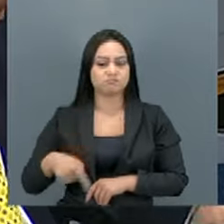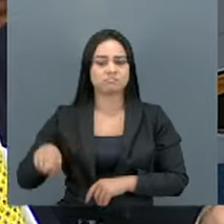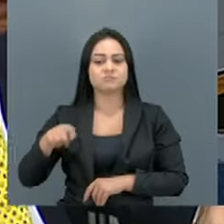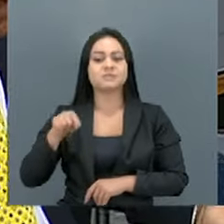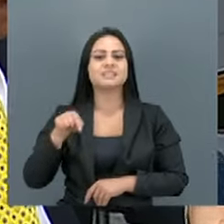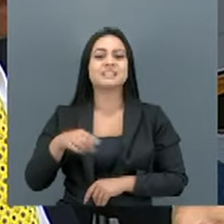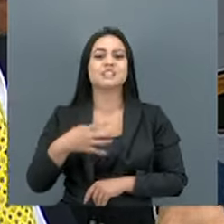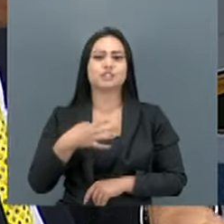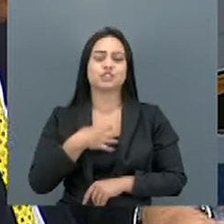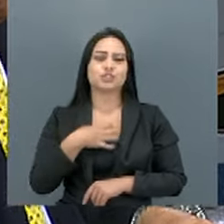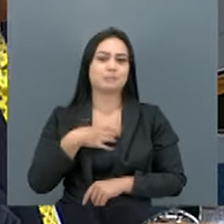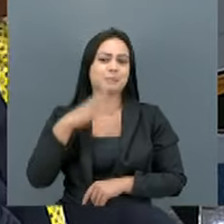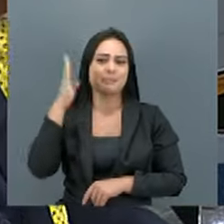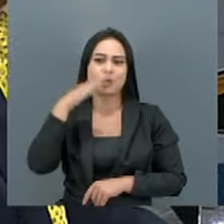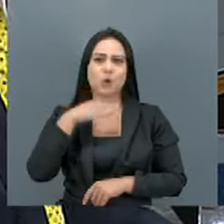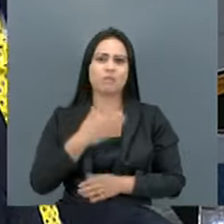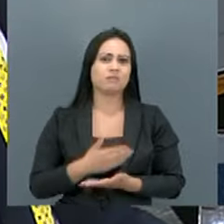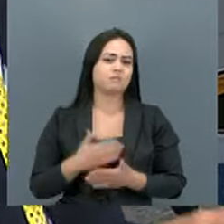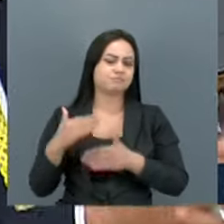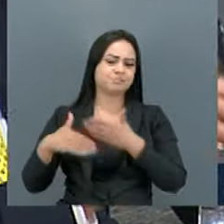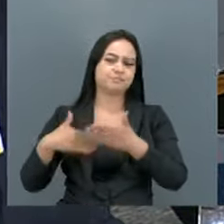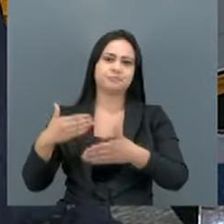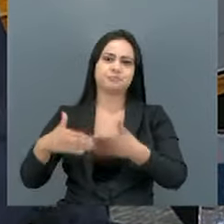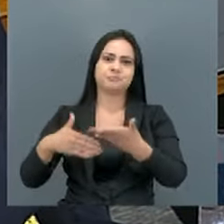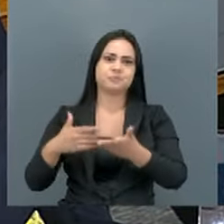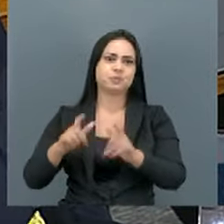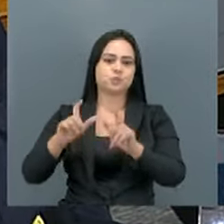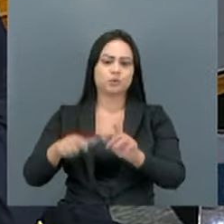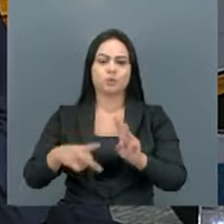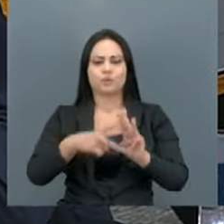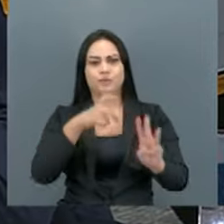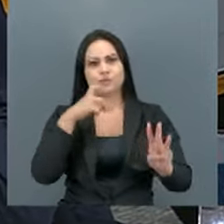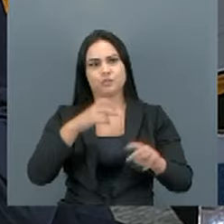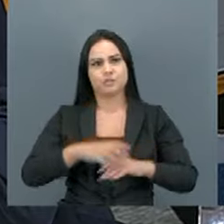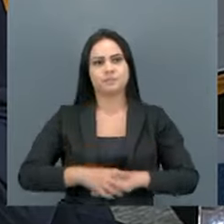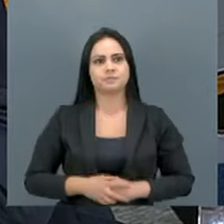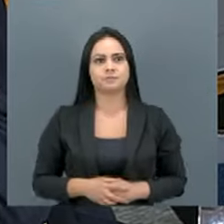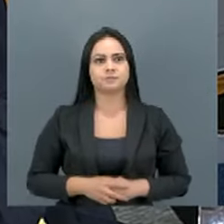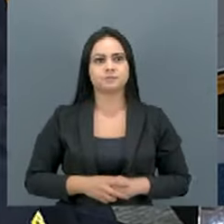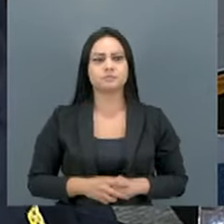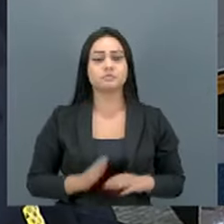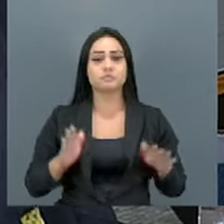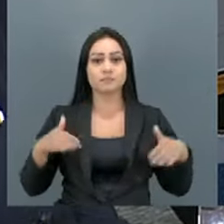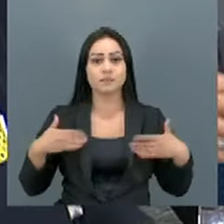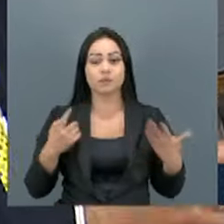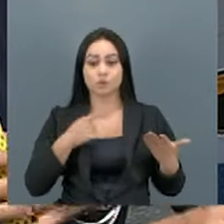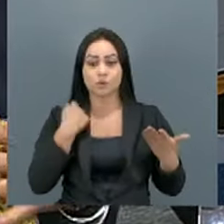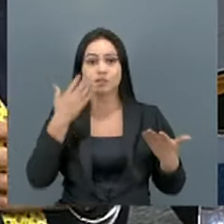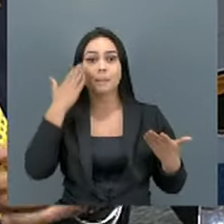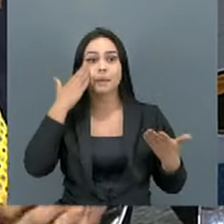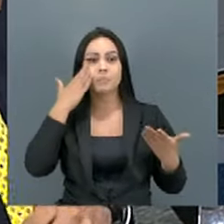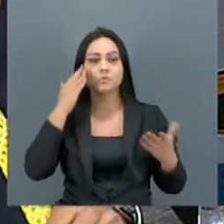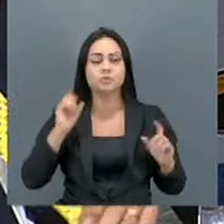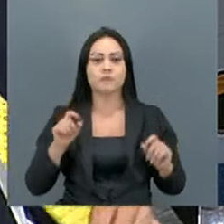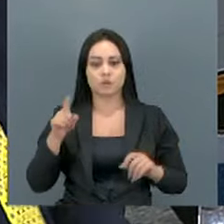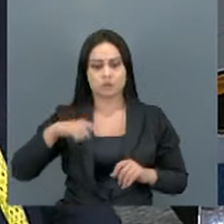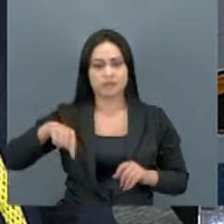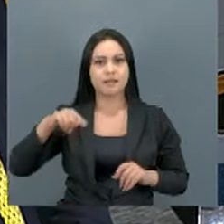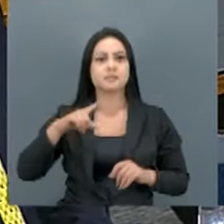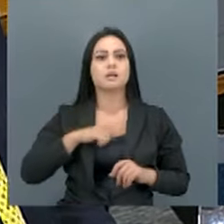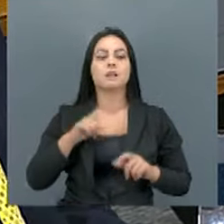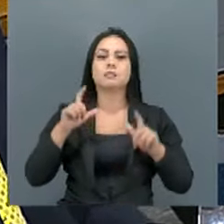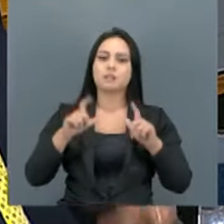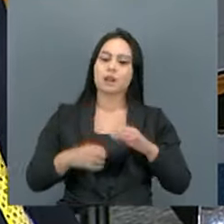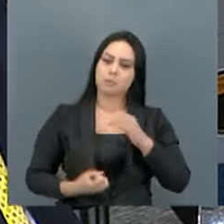daquele jeito para pior dentro das reservas indígenas. Então, nós sabemos que vocês têm